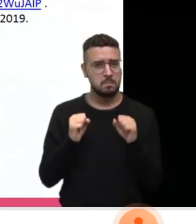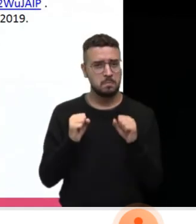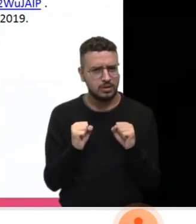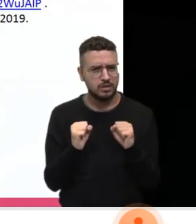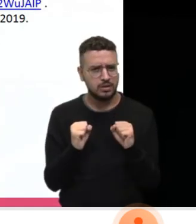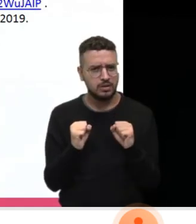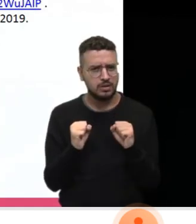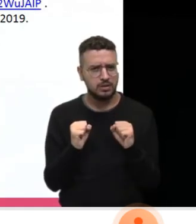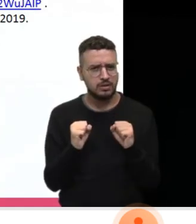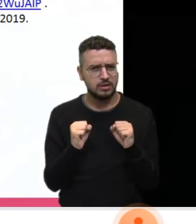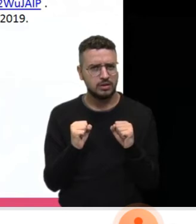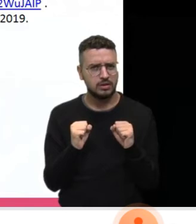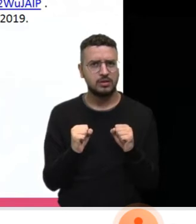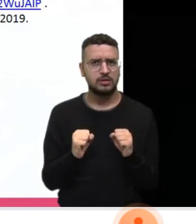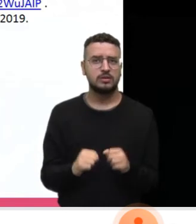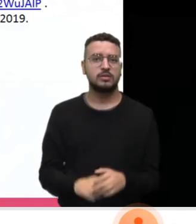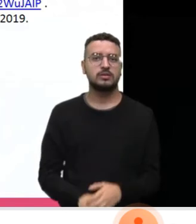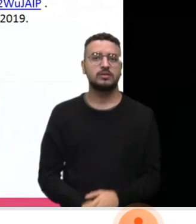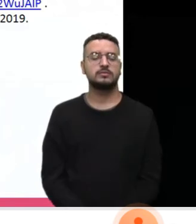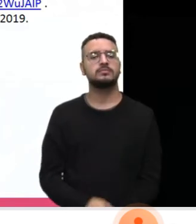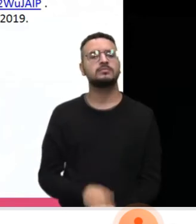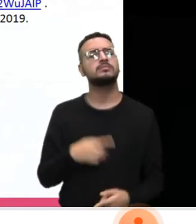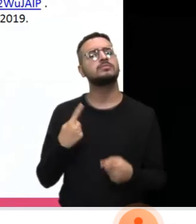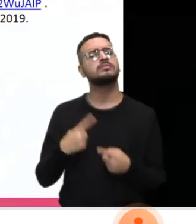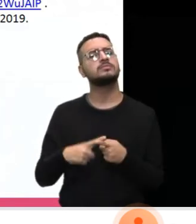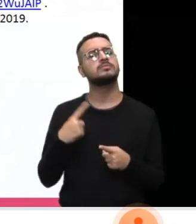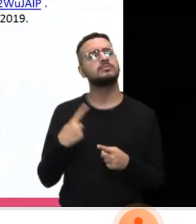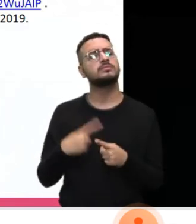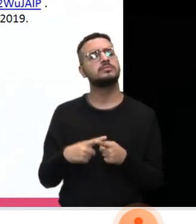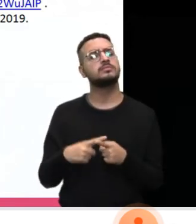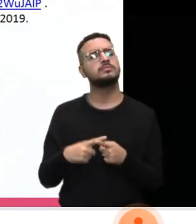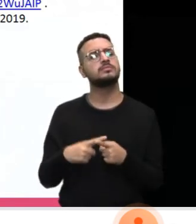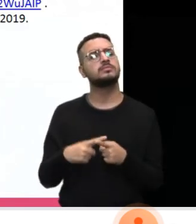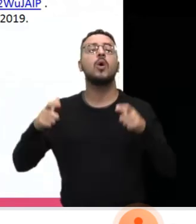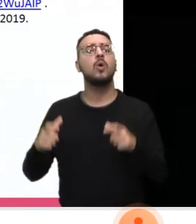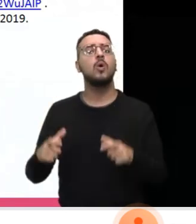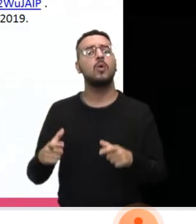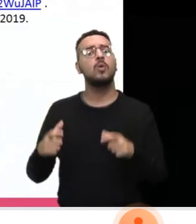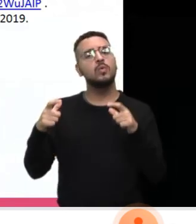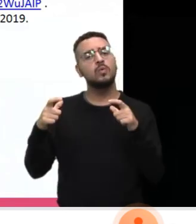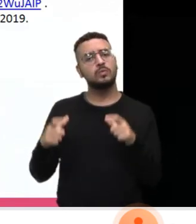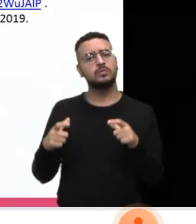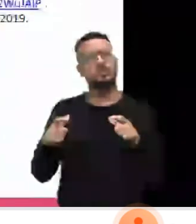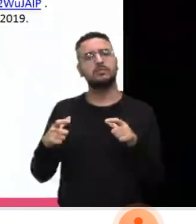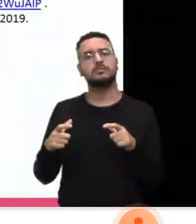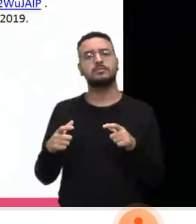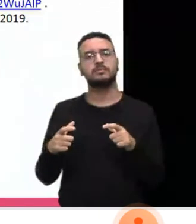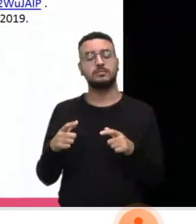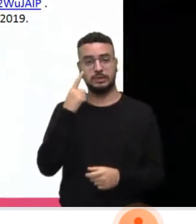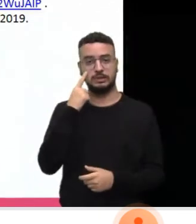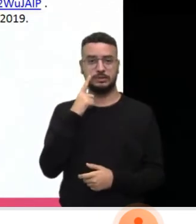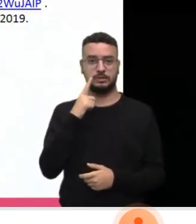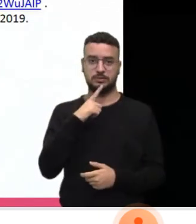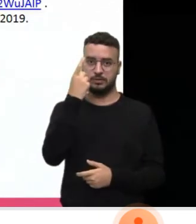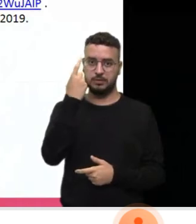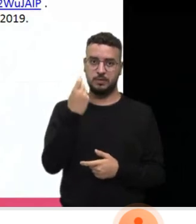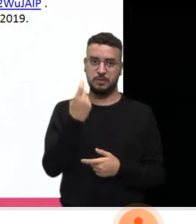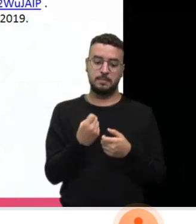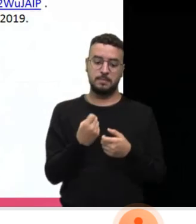certo? O porquê e onde. Uma característica em relação às